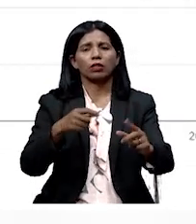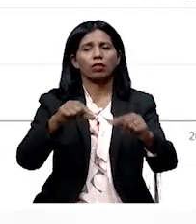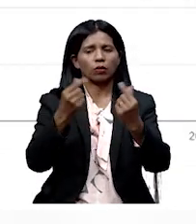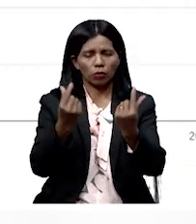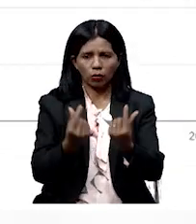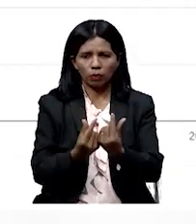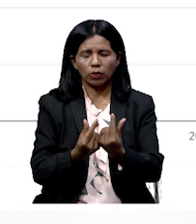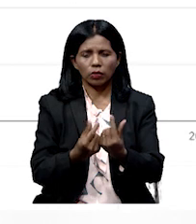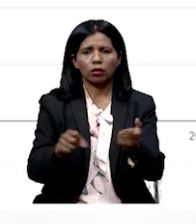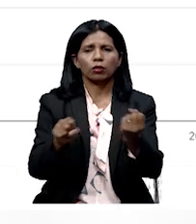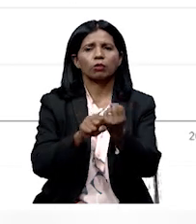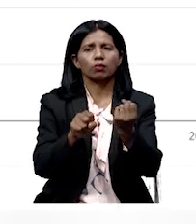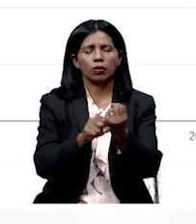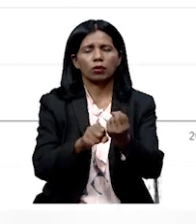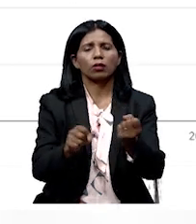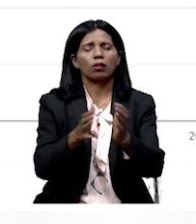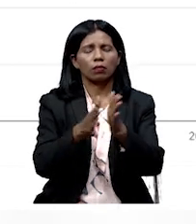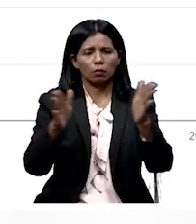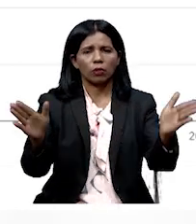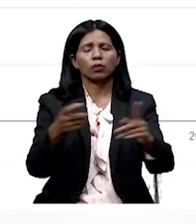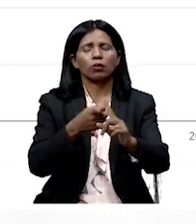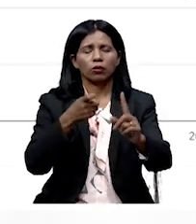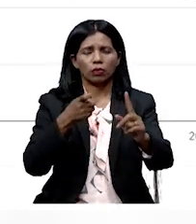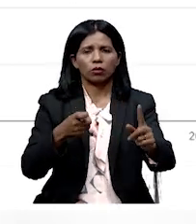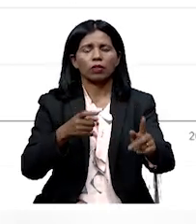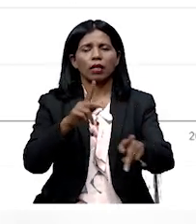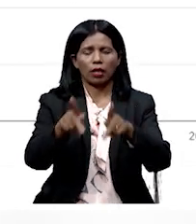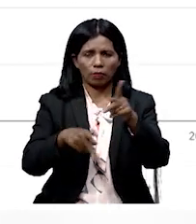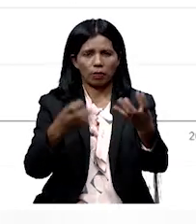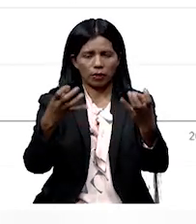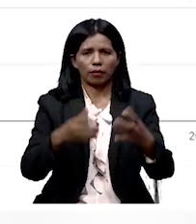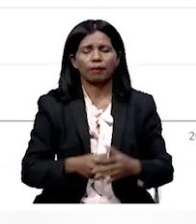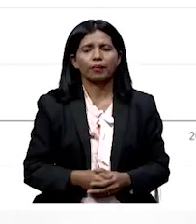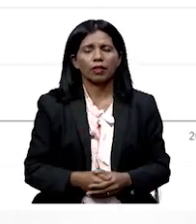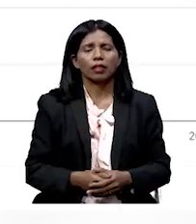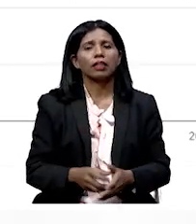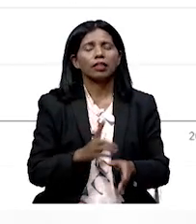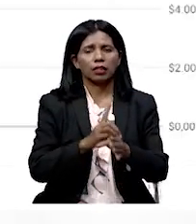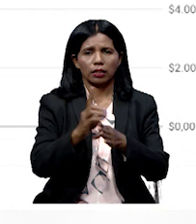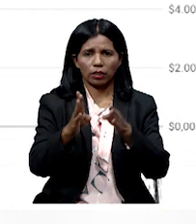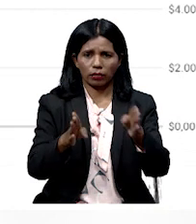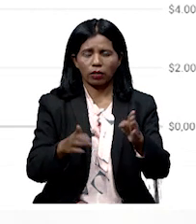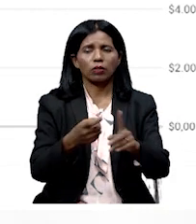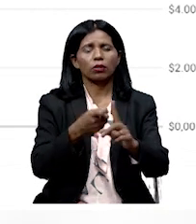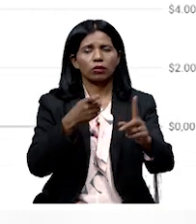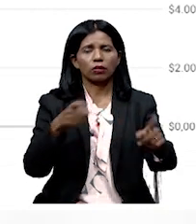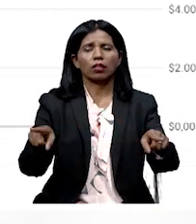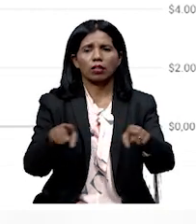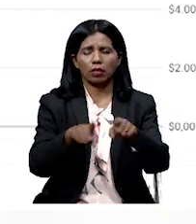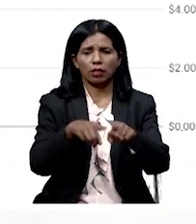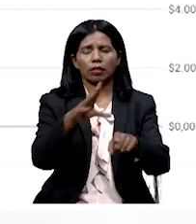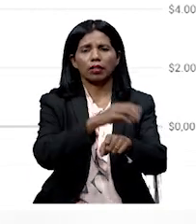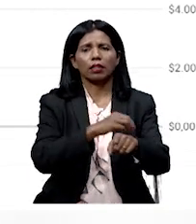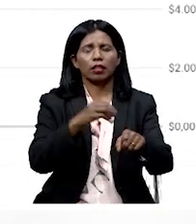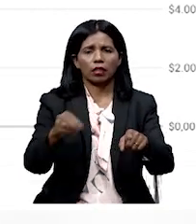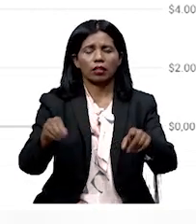e contribuição neve mai usi assinante sira. Sim, editor. Hane husi apreciação ne, hane sa silver